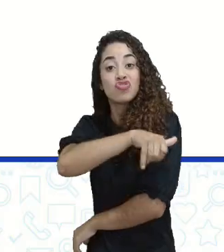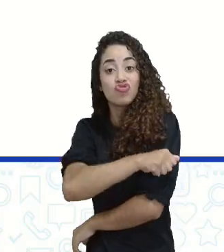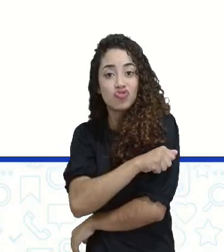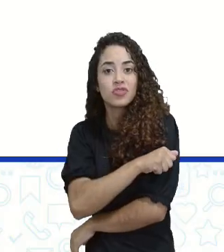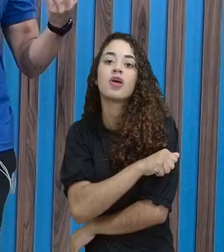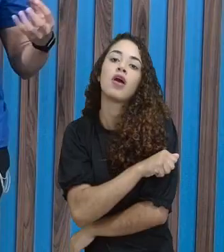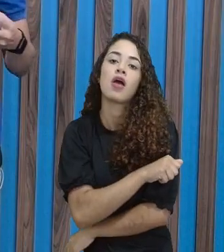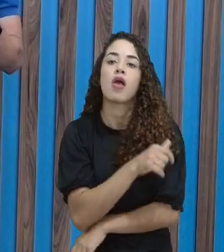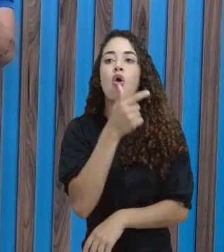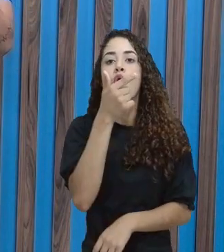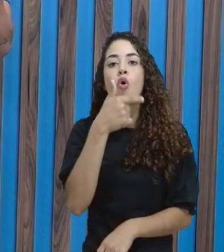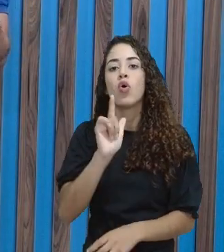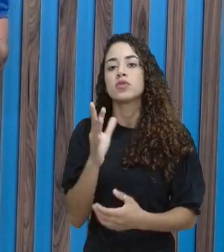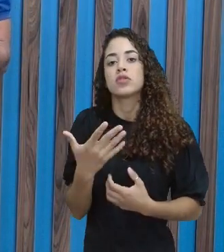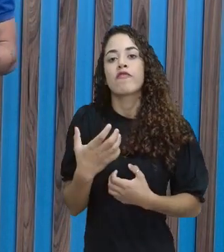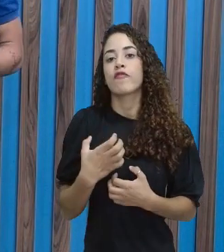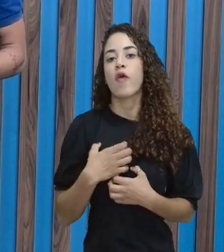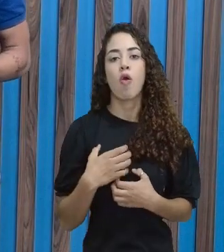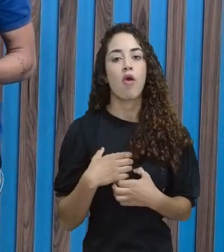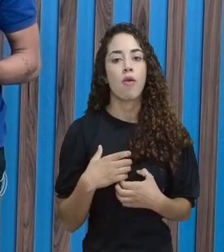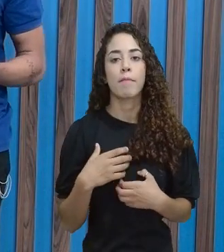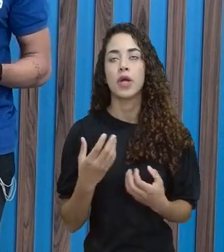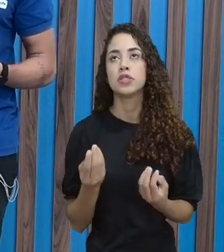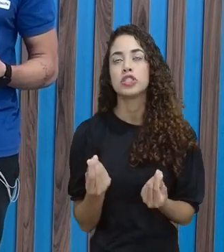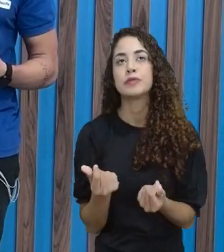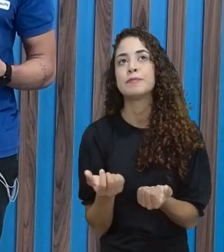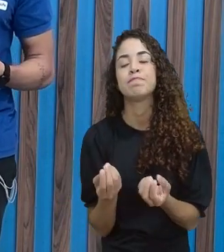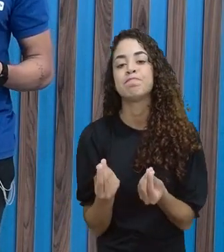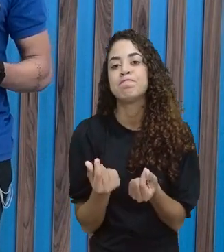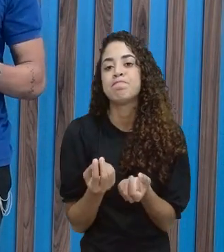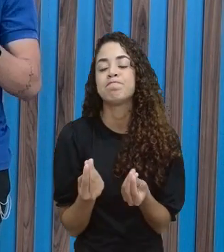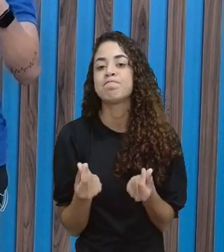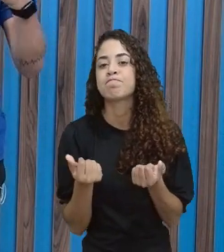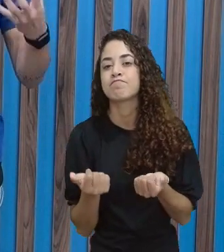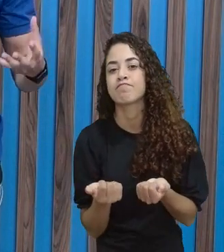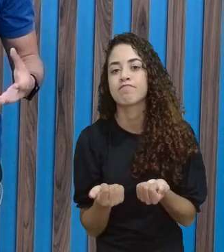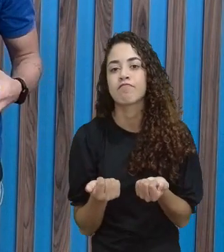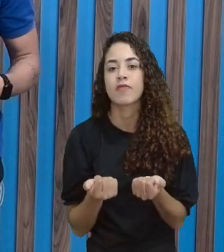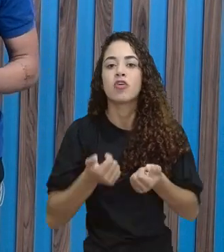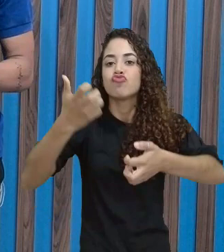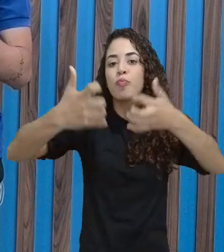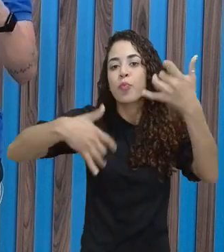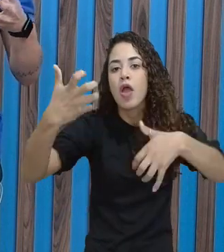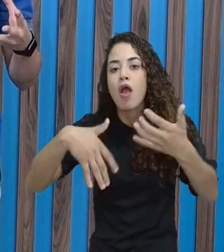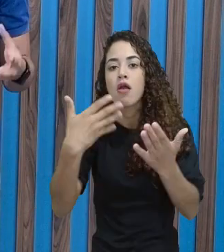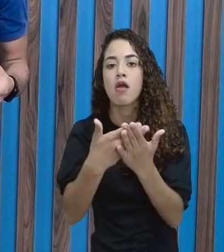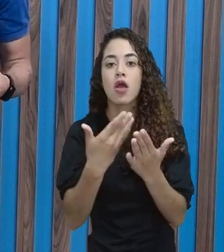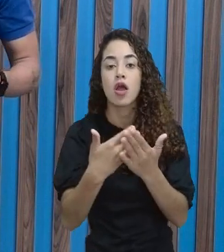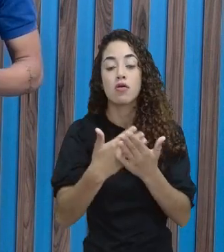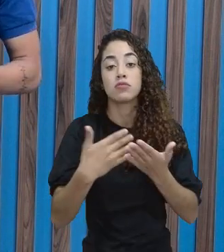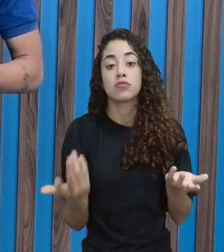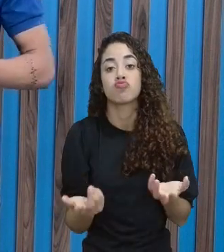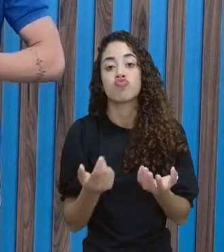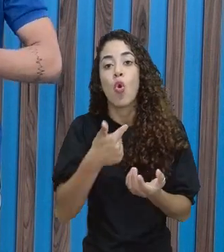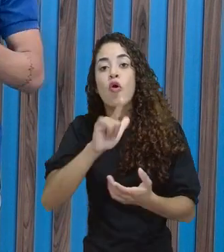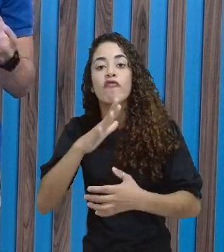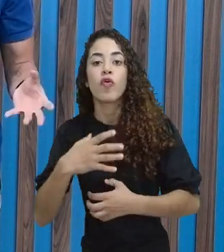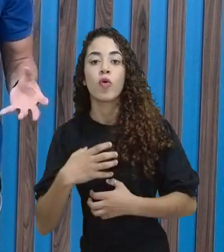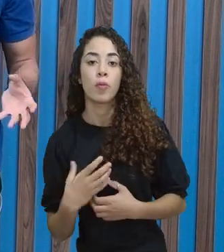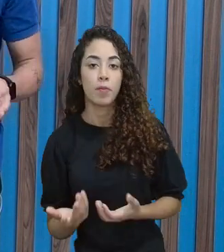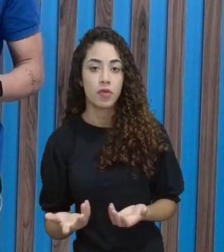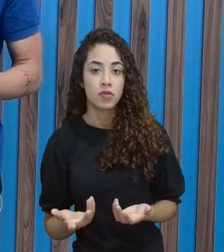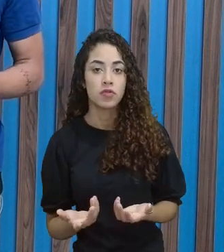uma outra forma aí de tratar as aulas, um outro formato, também